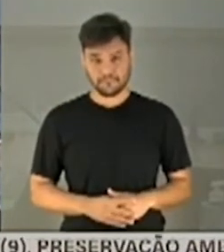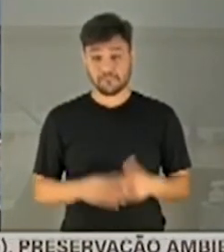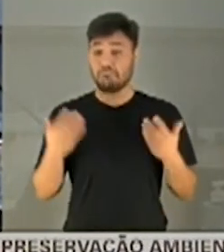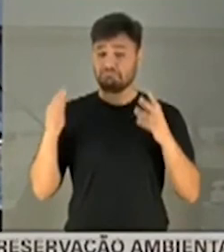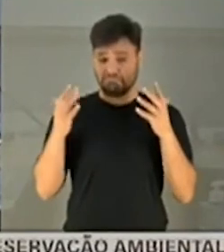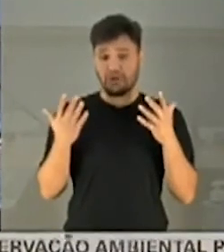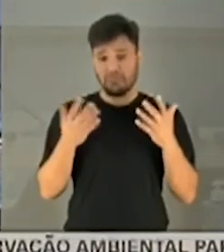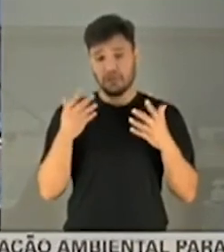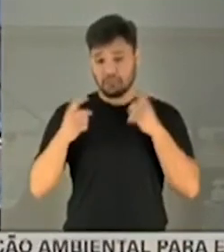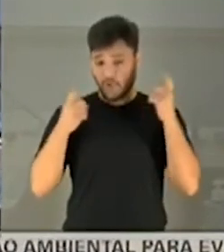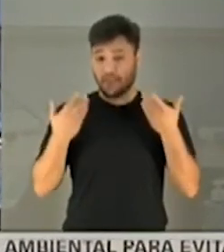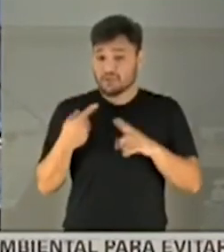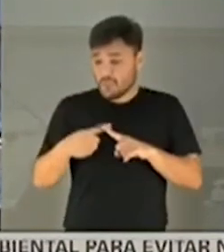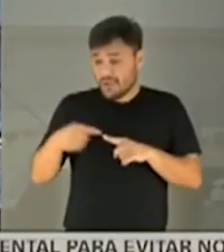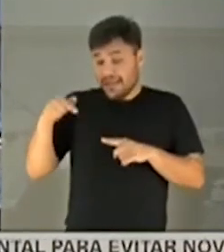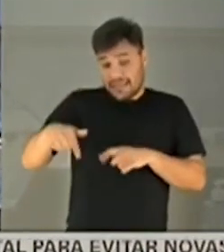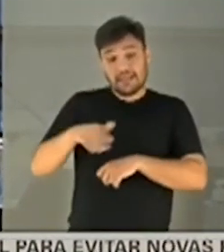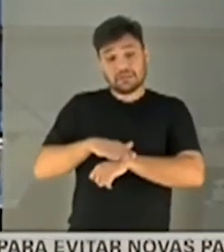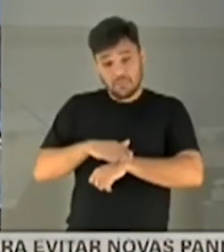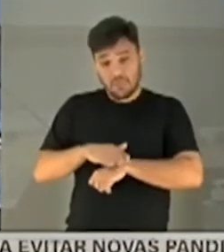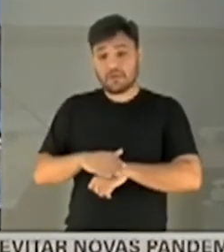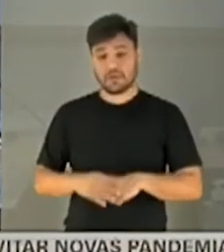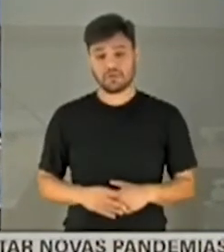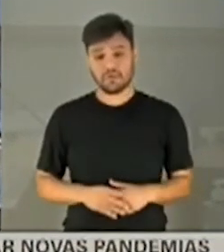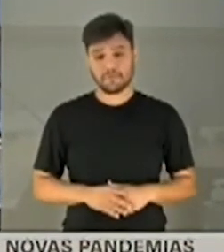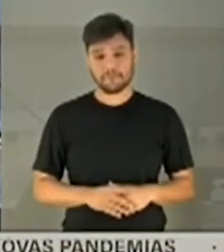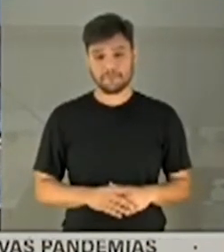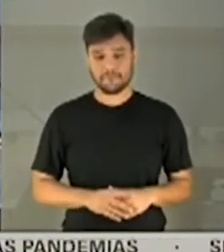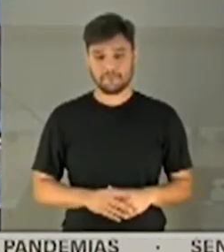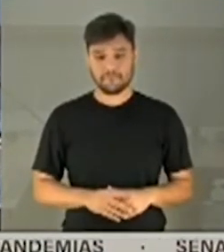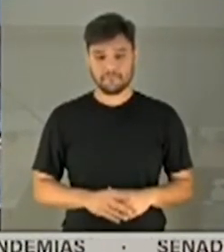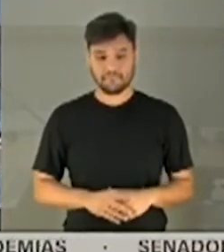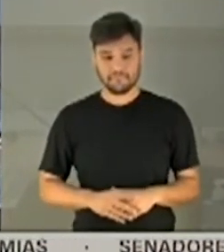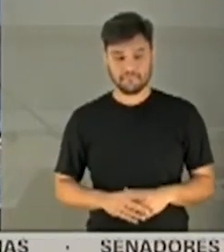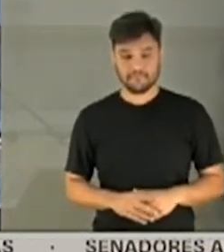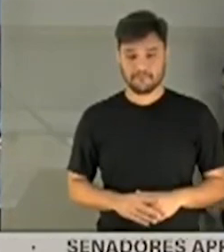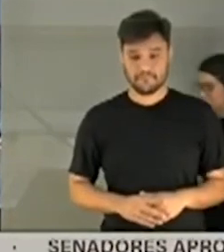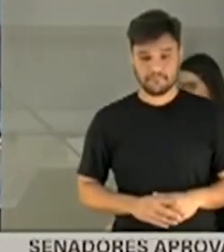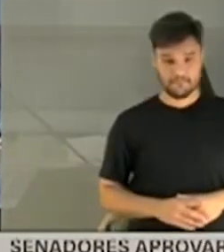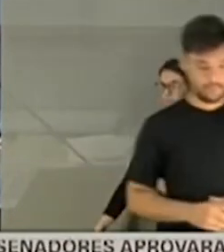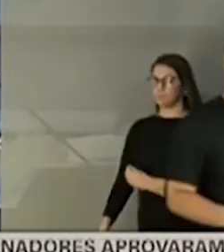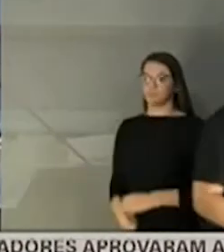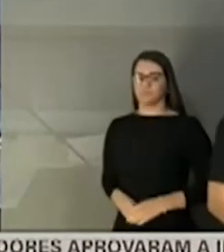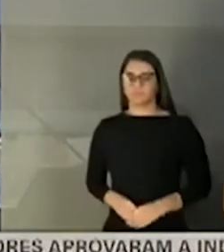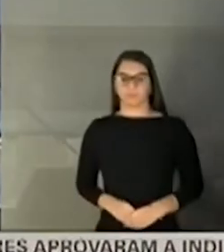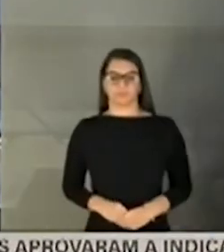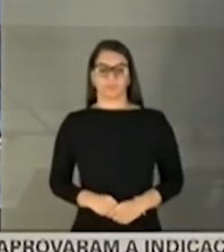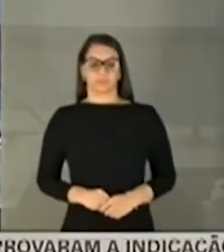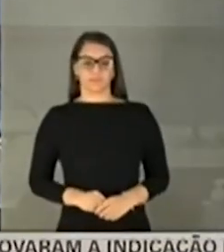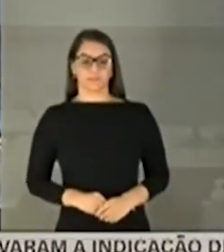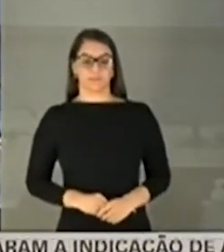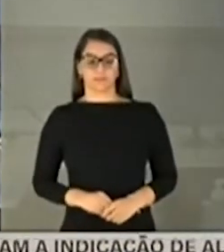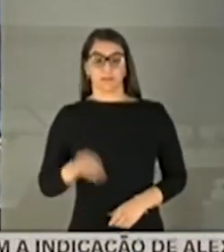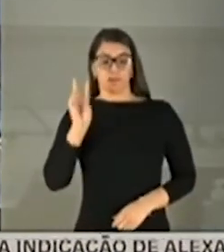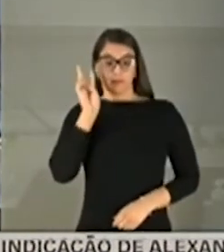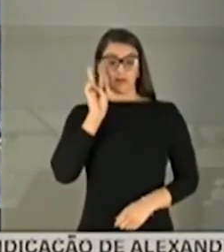Parabéns pela preocupação, porque nesse exato momento, só para avivar aqui a memória de alguns que nos acompanham e